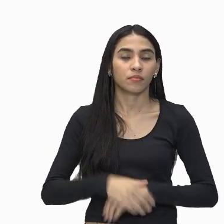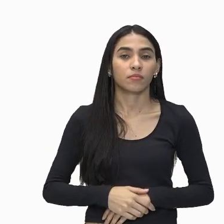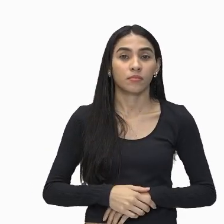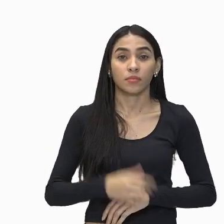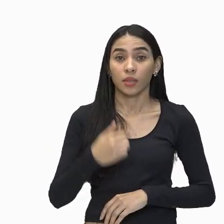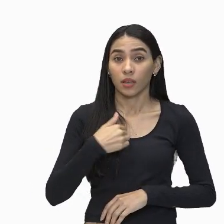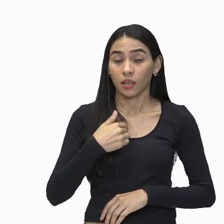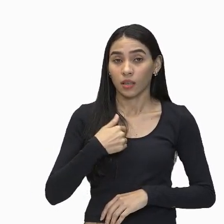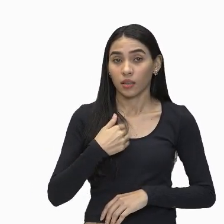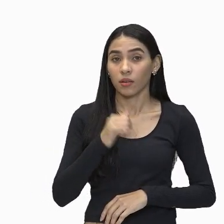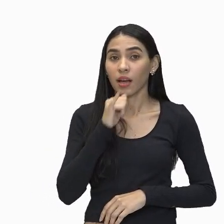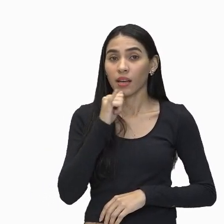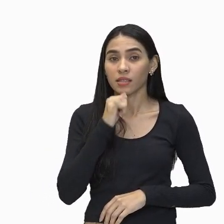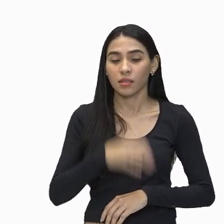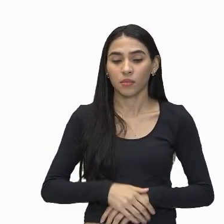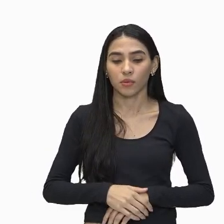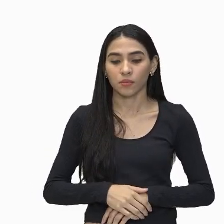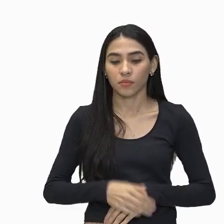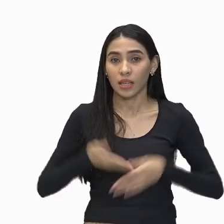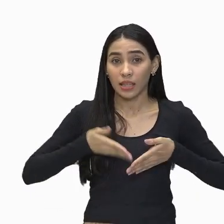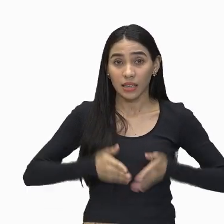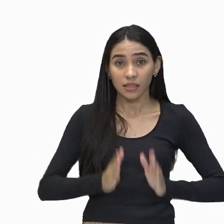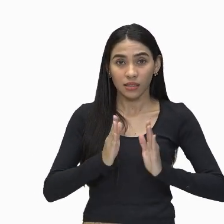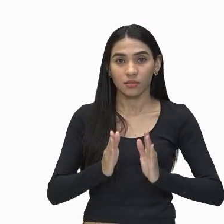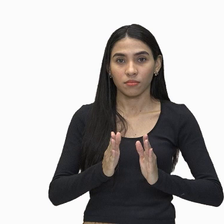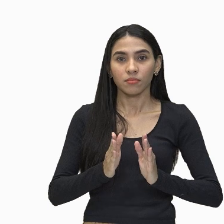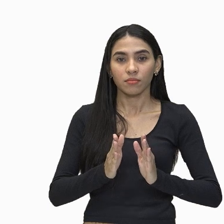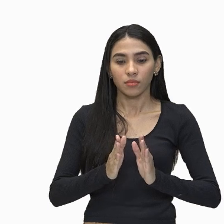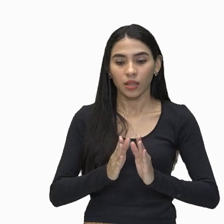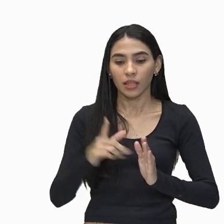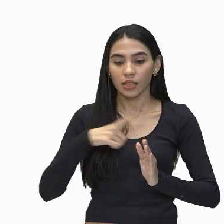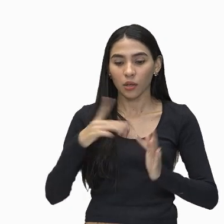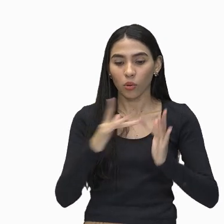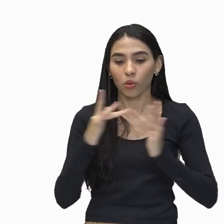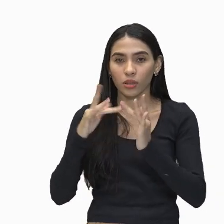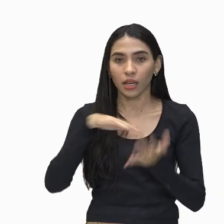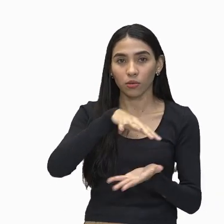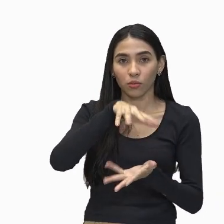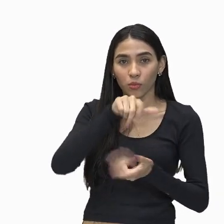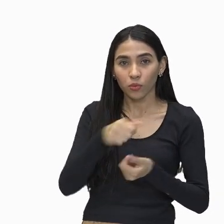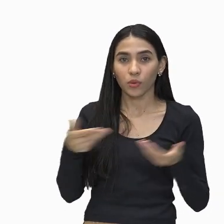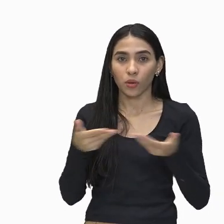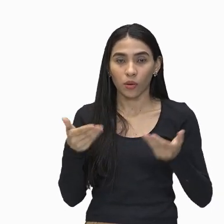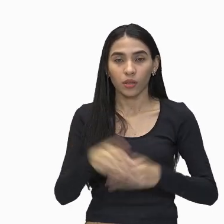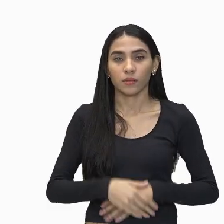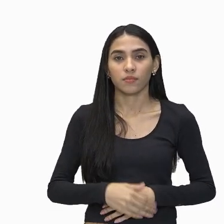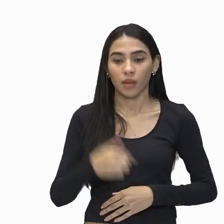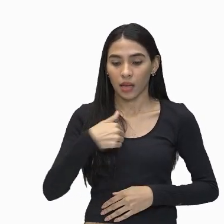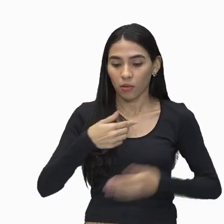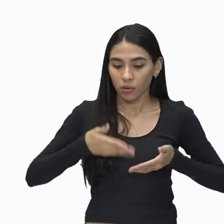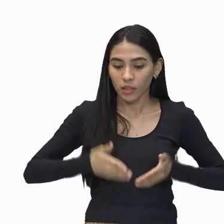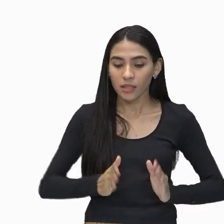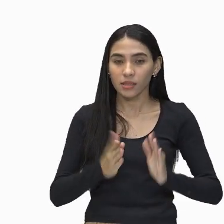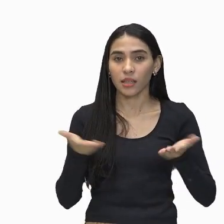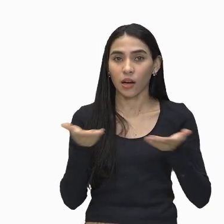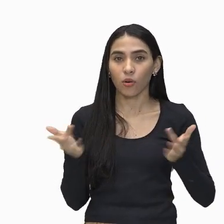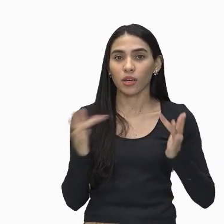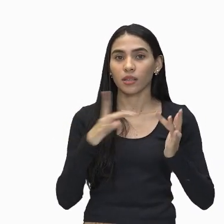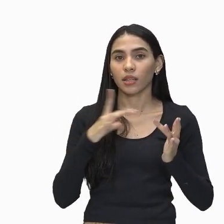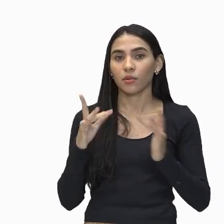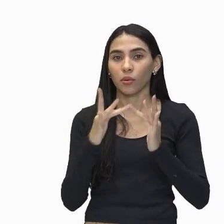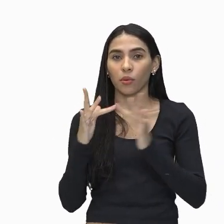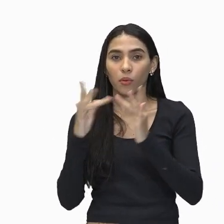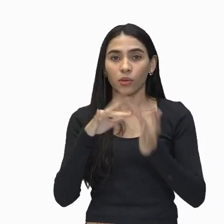fui lançado ao mundo, tá? A minha existência é essa. Eu fui lançado a esse mundo. Eu